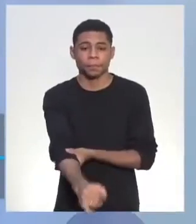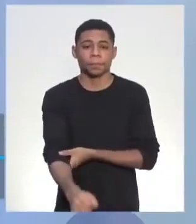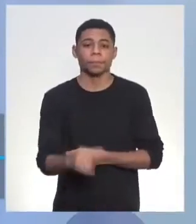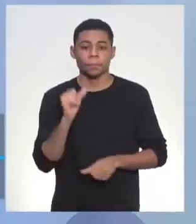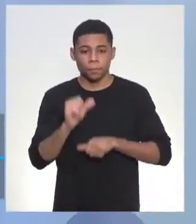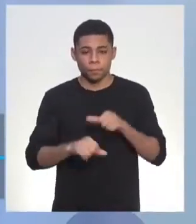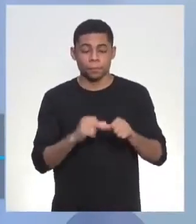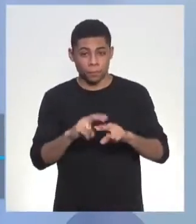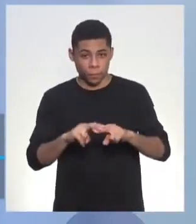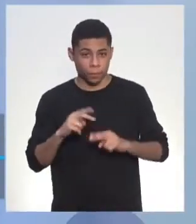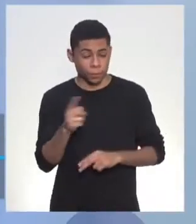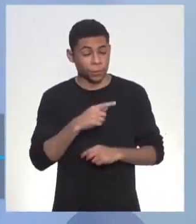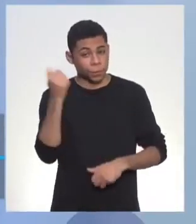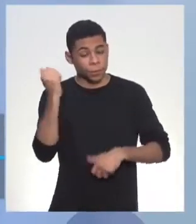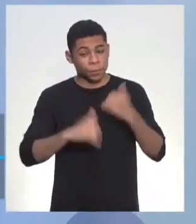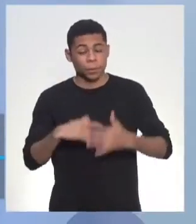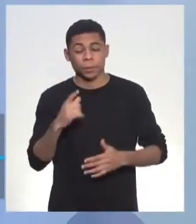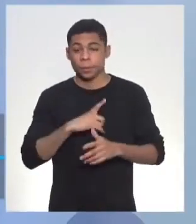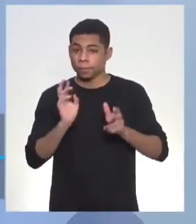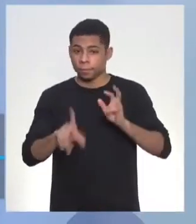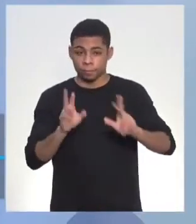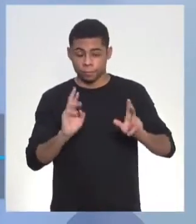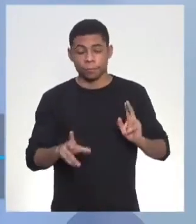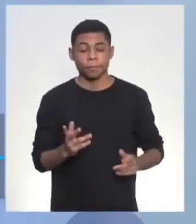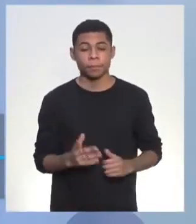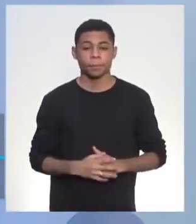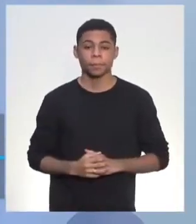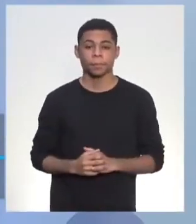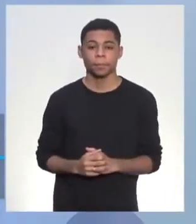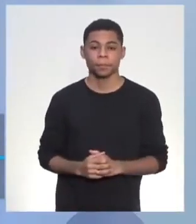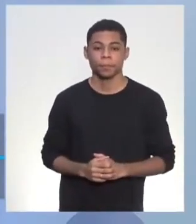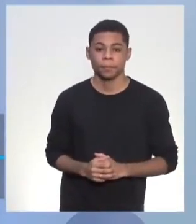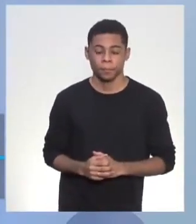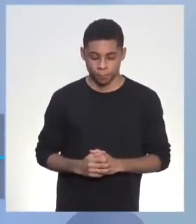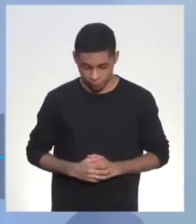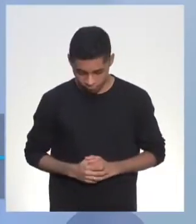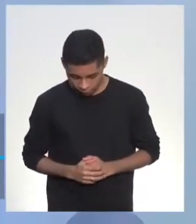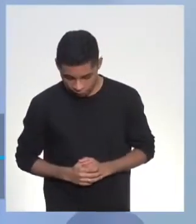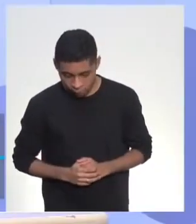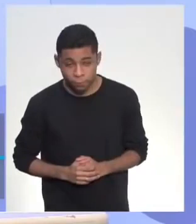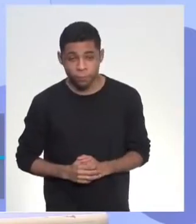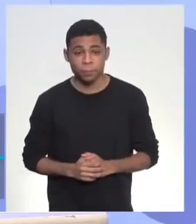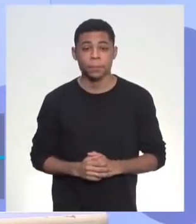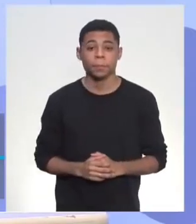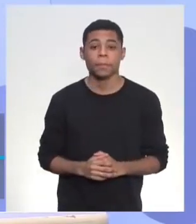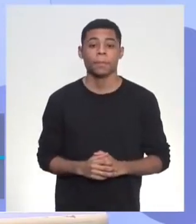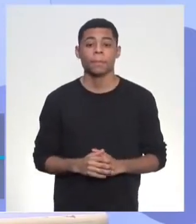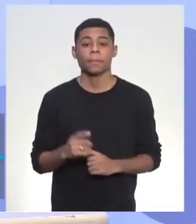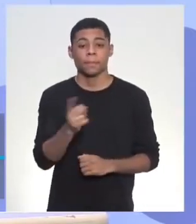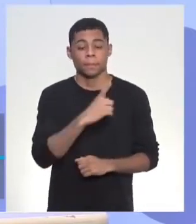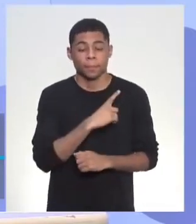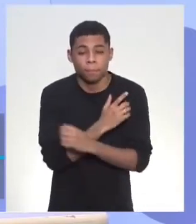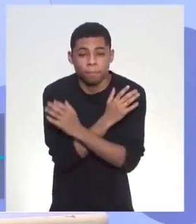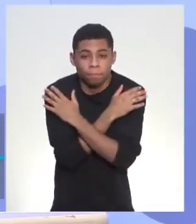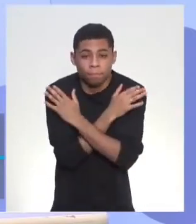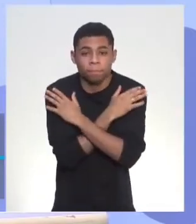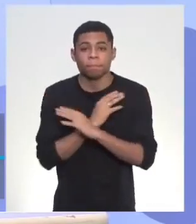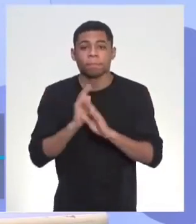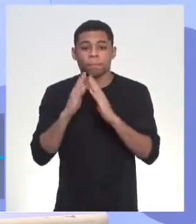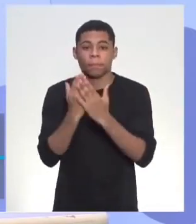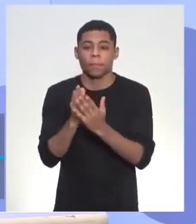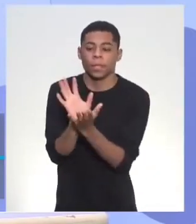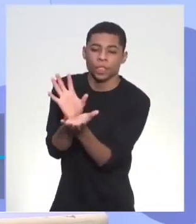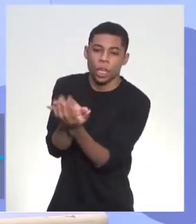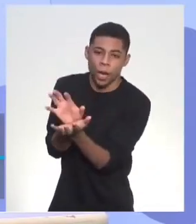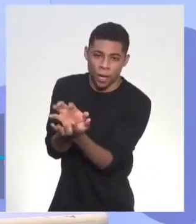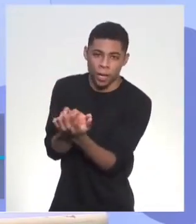isso que a gente está usando todas essas habilidades e objetos. Aí, e a gente tem aqui um abraço para o pessoal da escola de Jacareí,